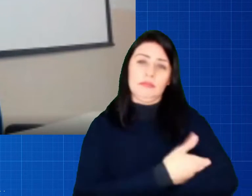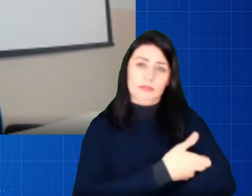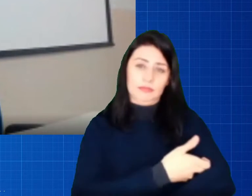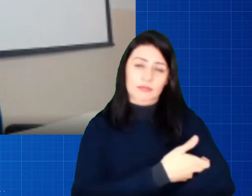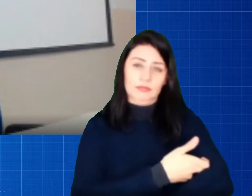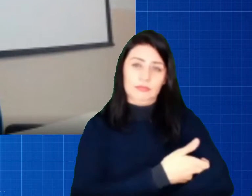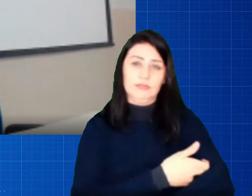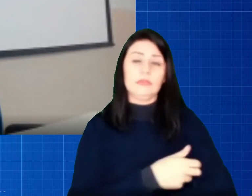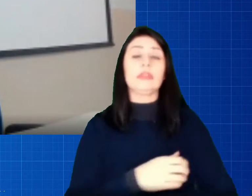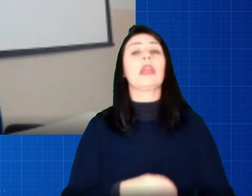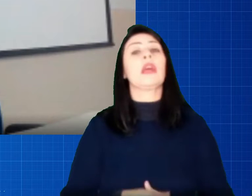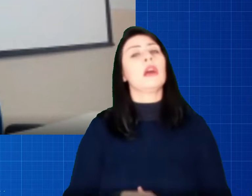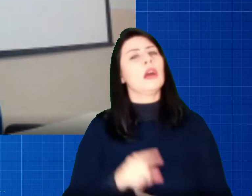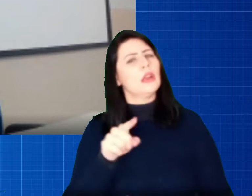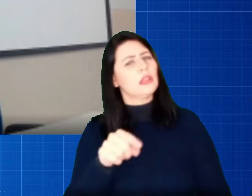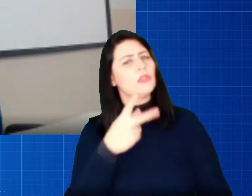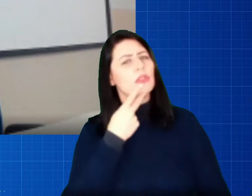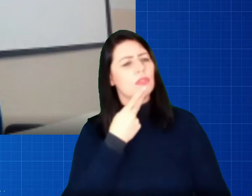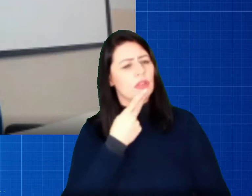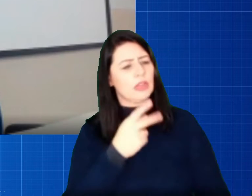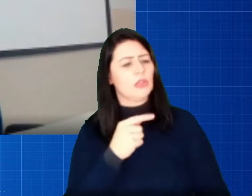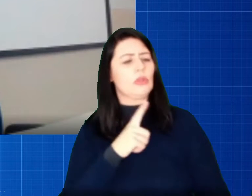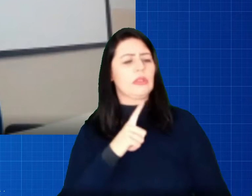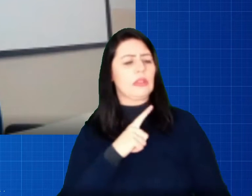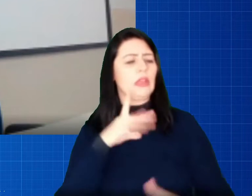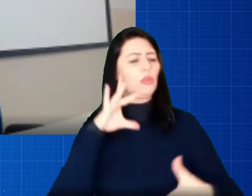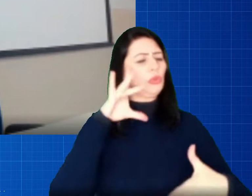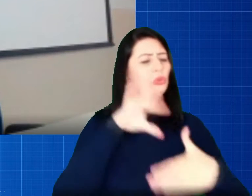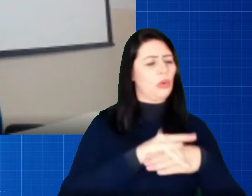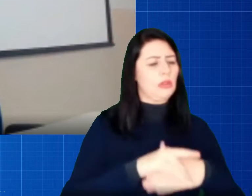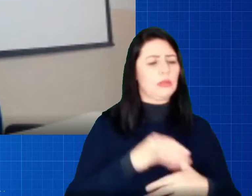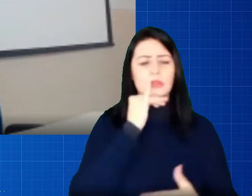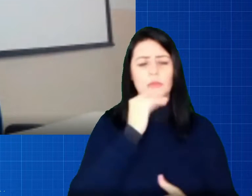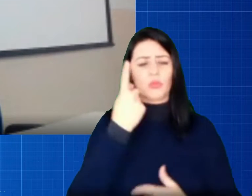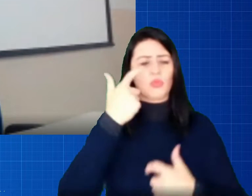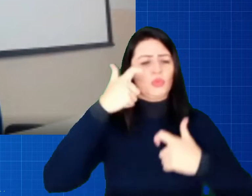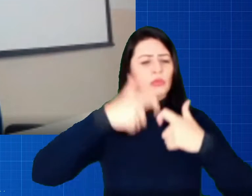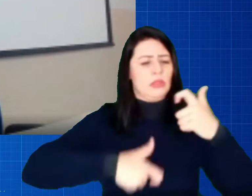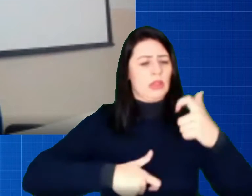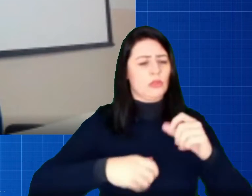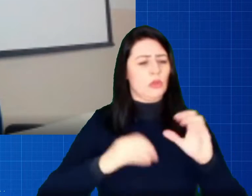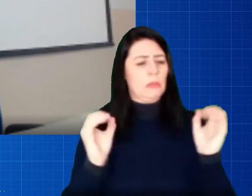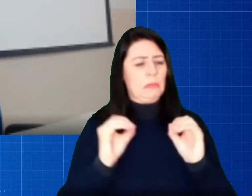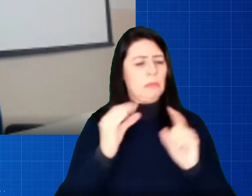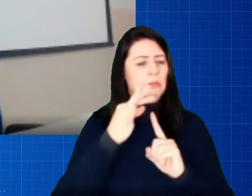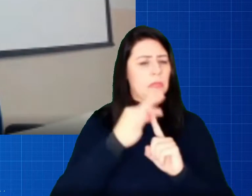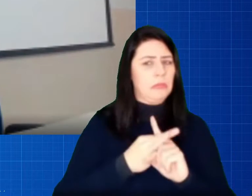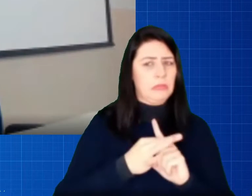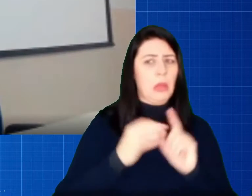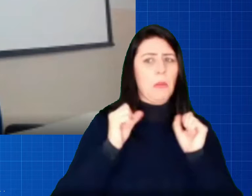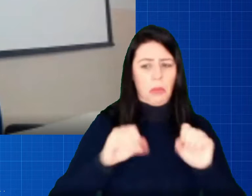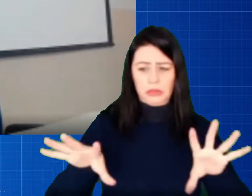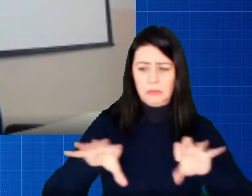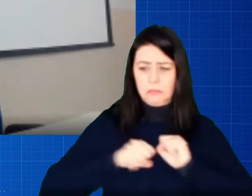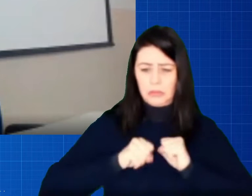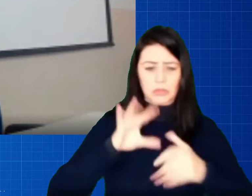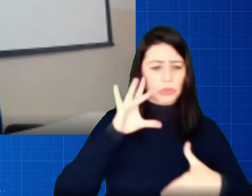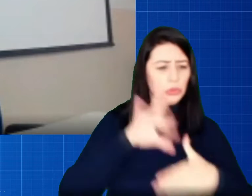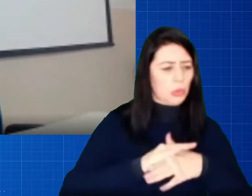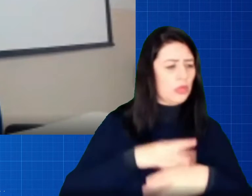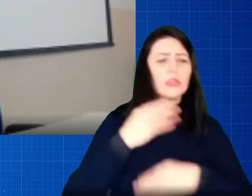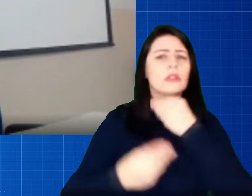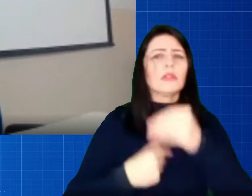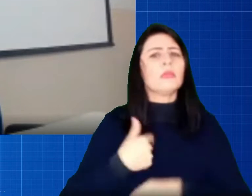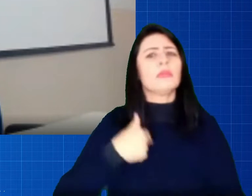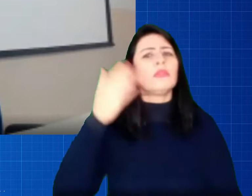né? Ai, Cláudia, você está dizendo que tem essas doenças que a gente teve uma relação sexual desprotegida, eu já posso ter essa doença, o que eu